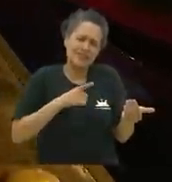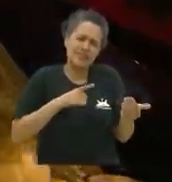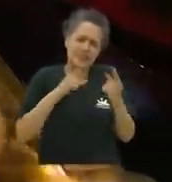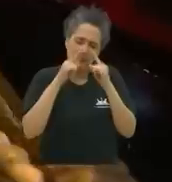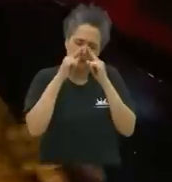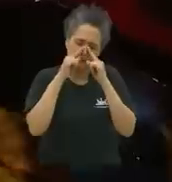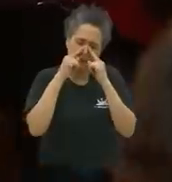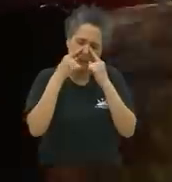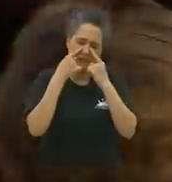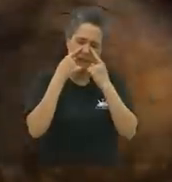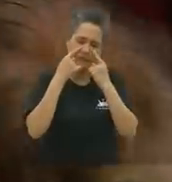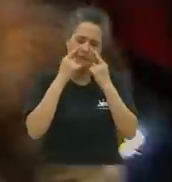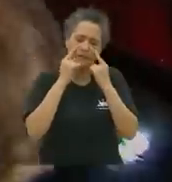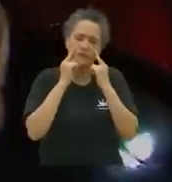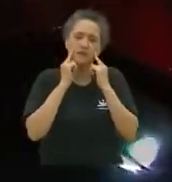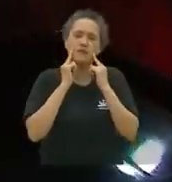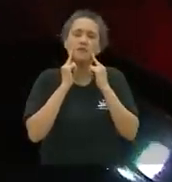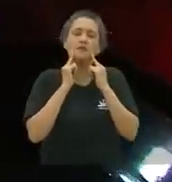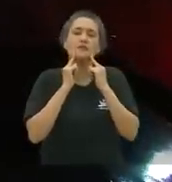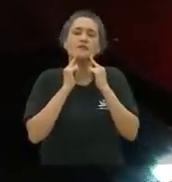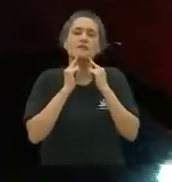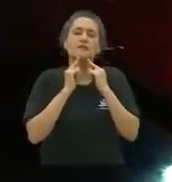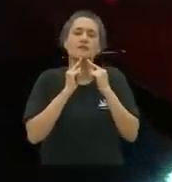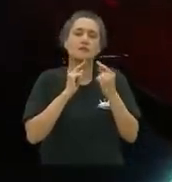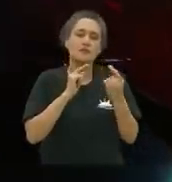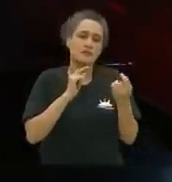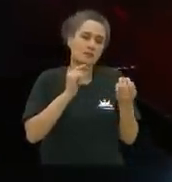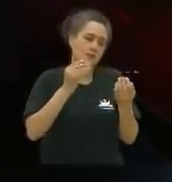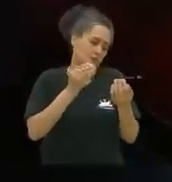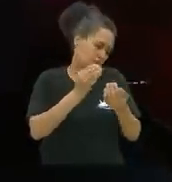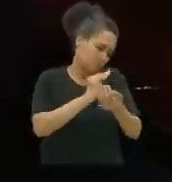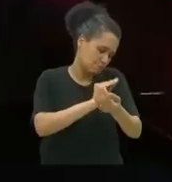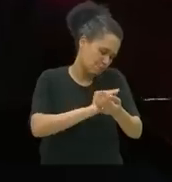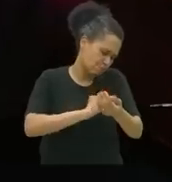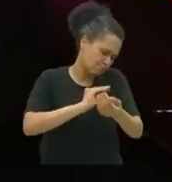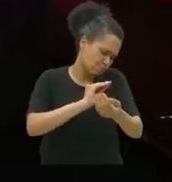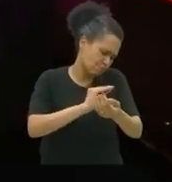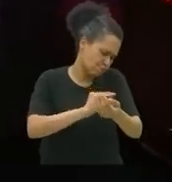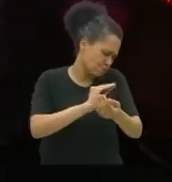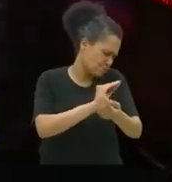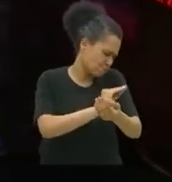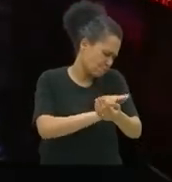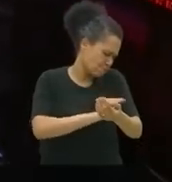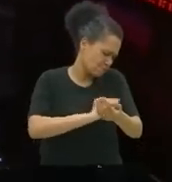lágrimas as chagas lavou.